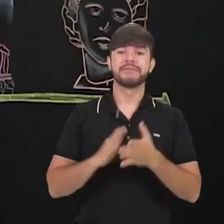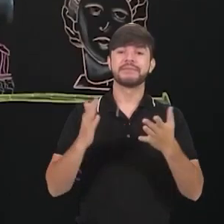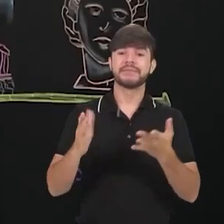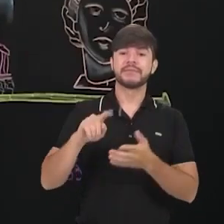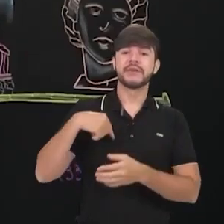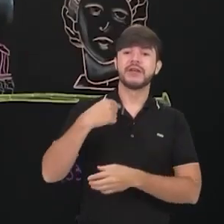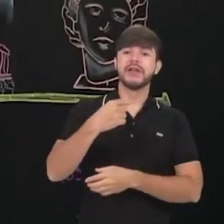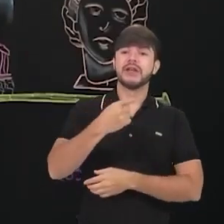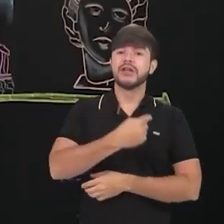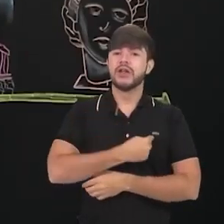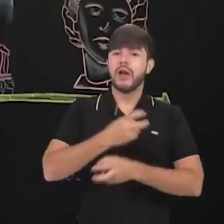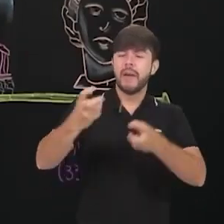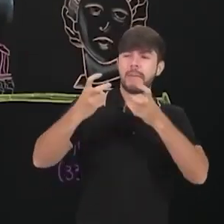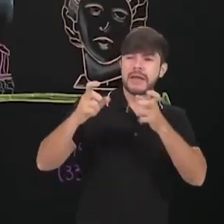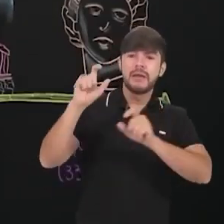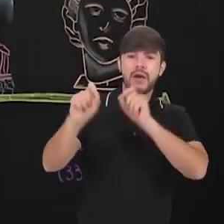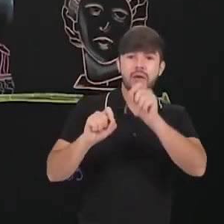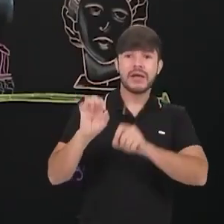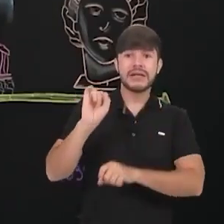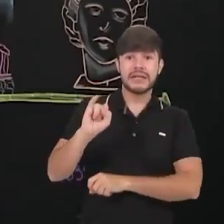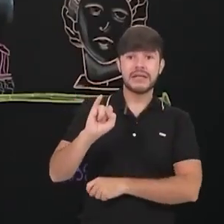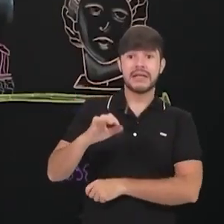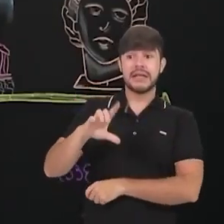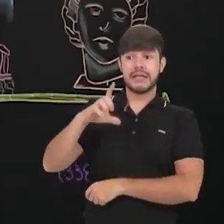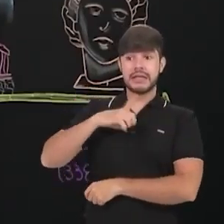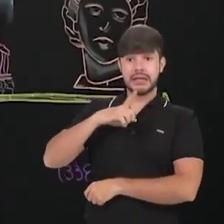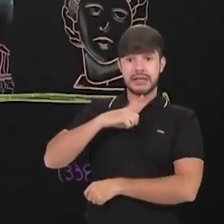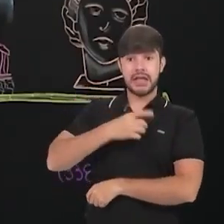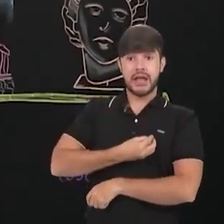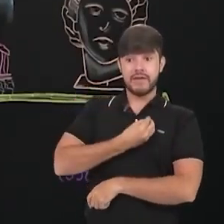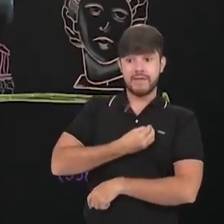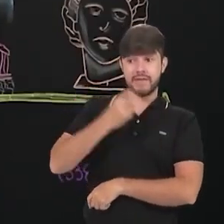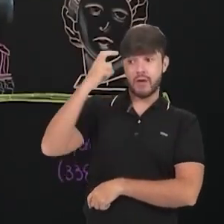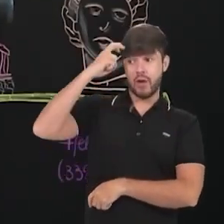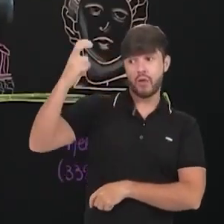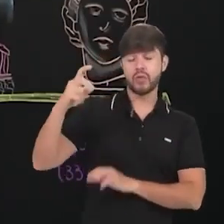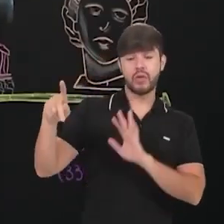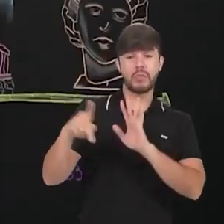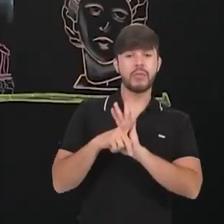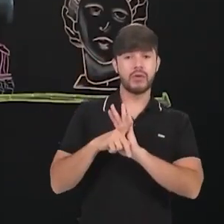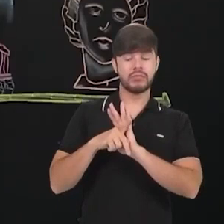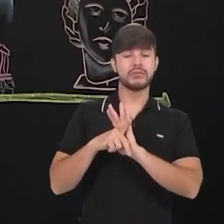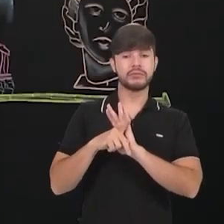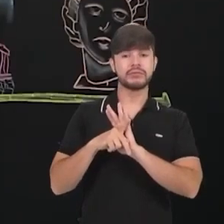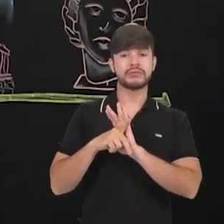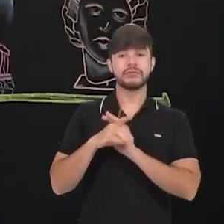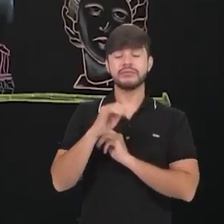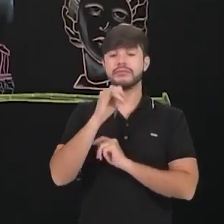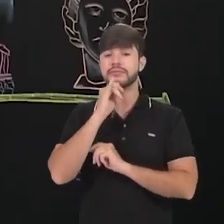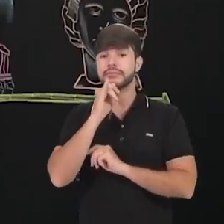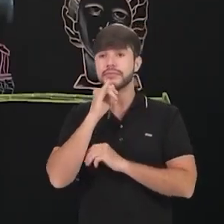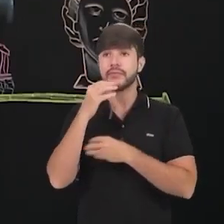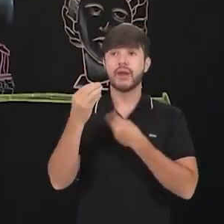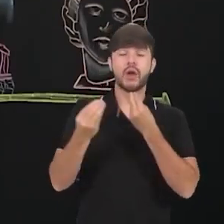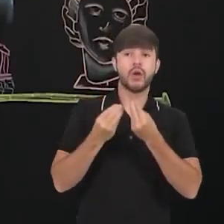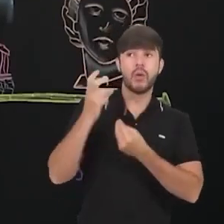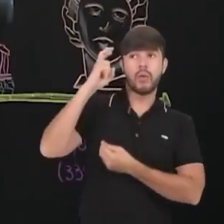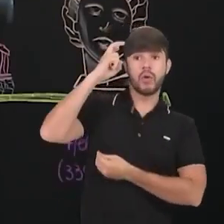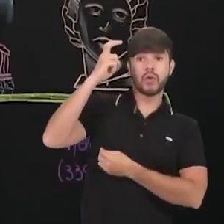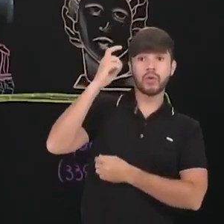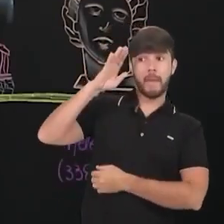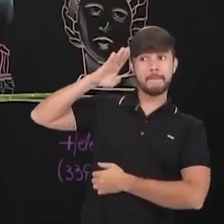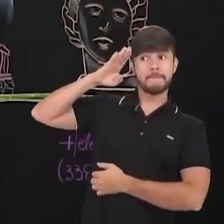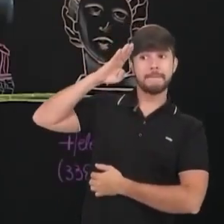O que existia era uma noção de pertencimento a uma cultura helênica, como se dizia, E essa cultura tinha